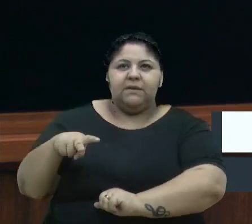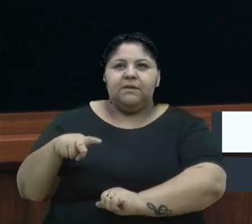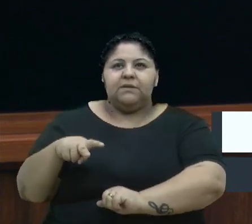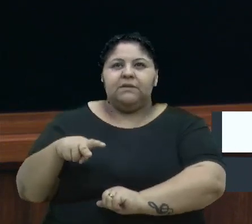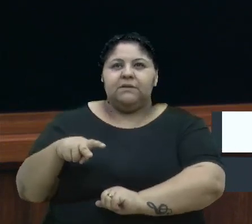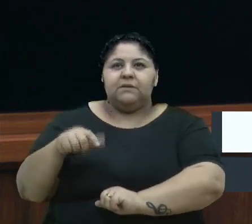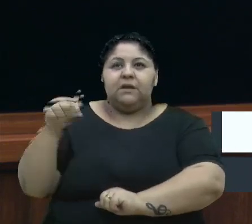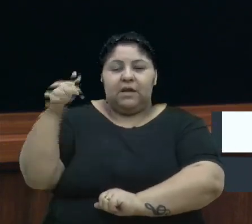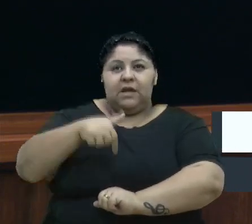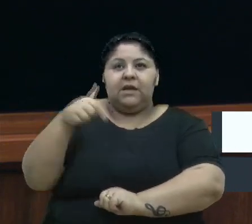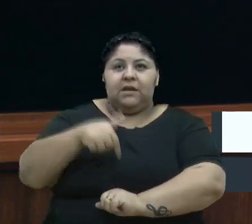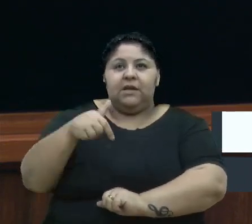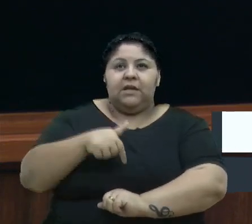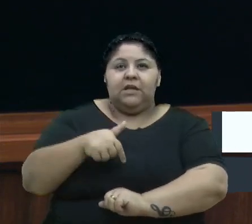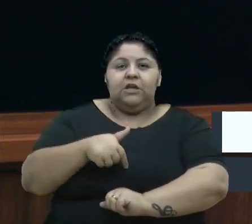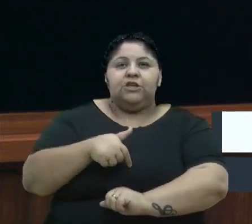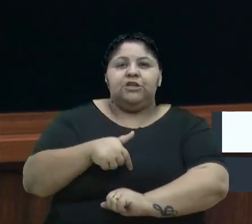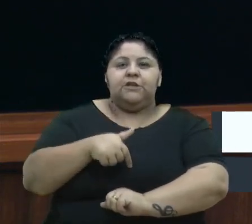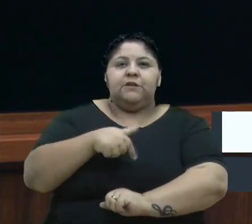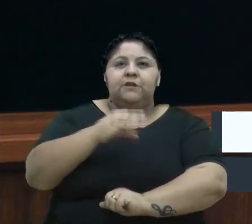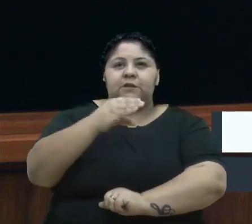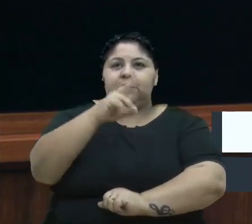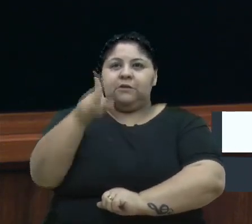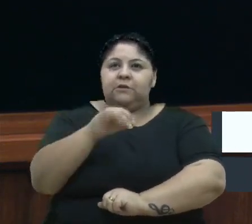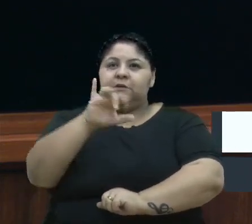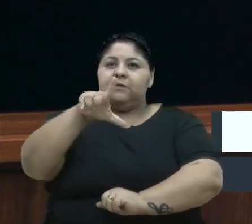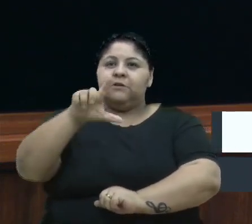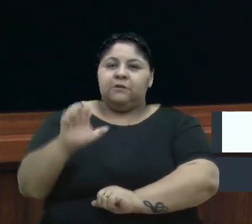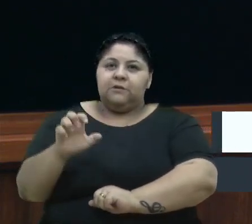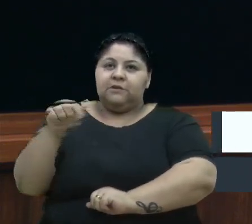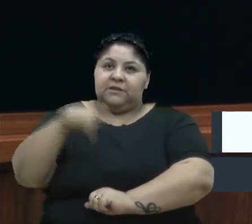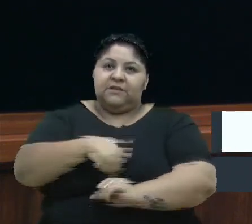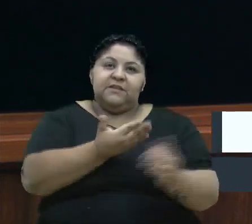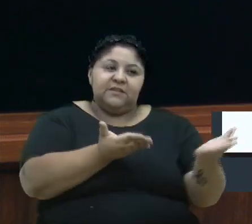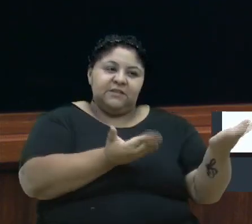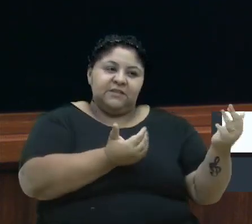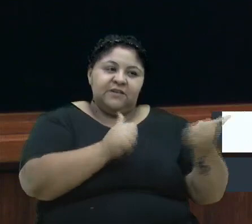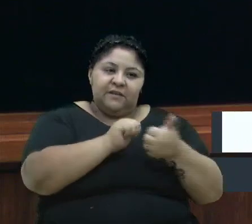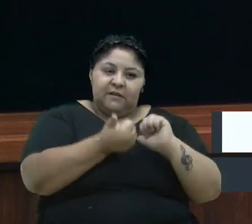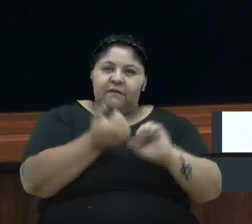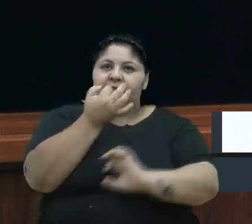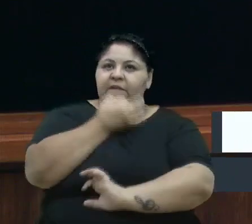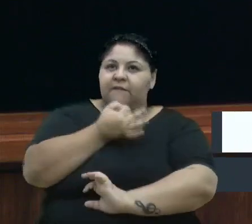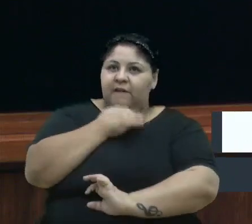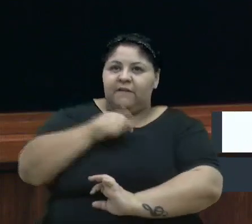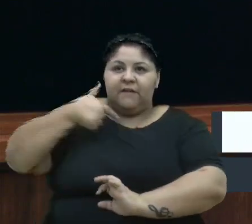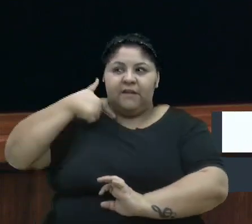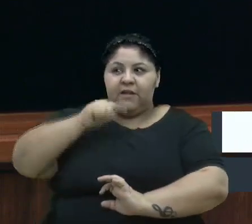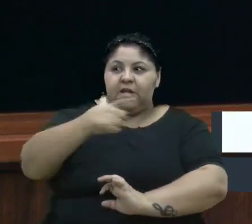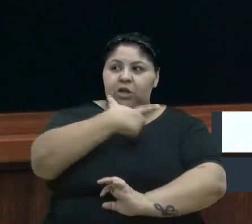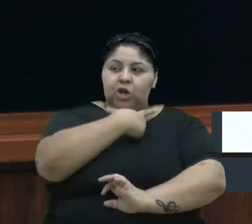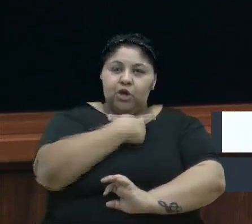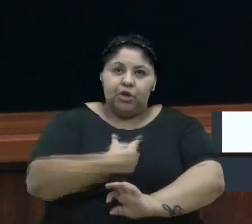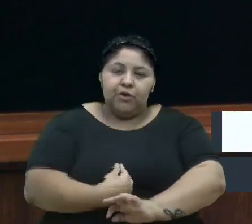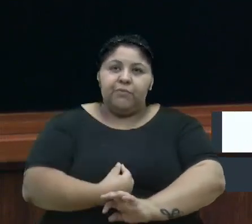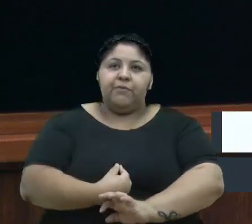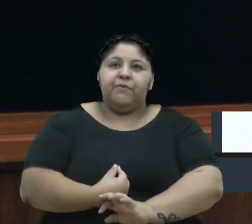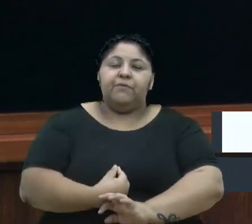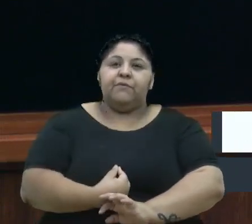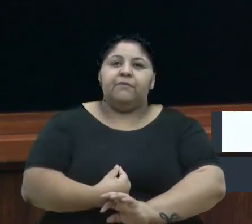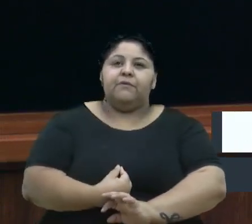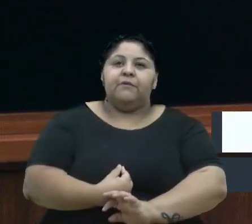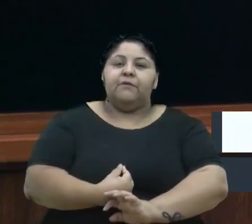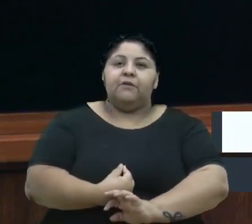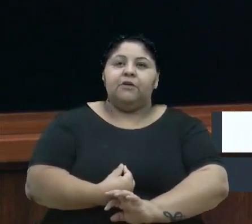Parapan que aconteceu no Chile. Esta jovem atleta caxiense ganhou a medalha